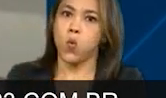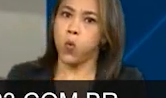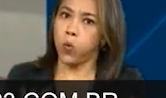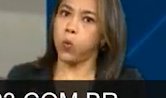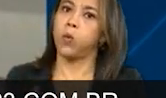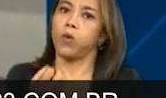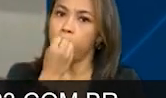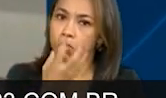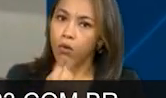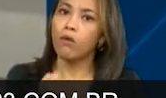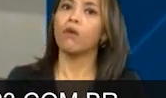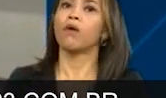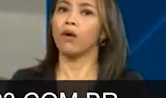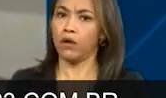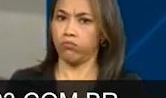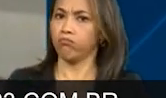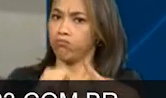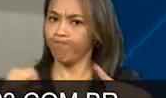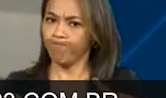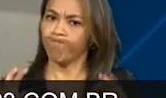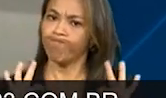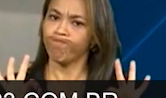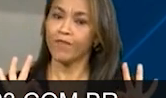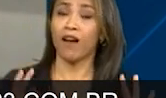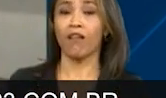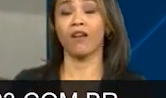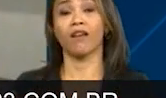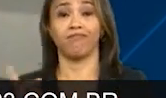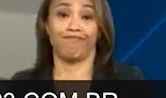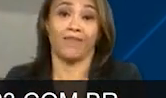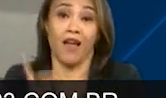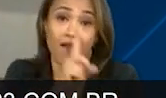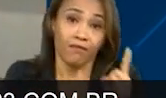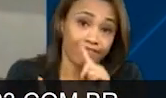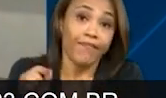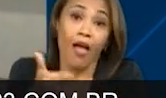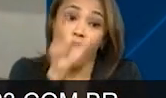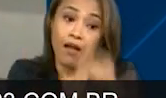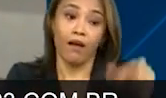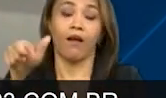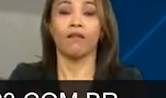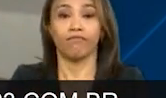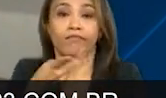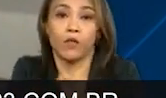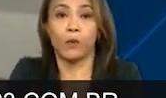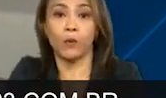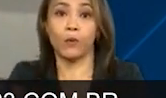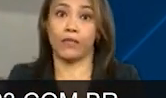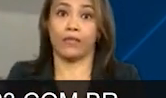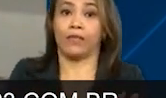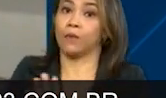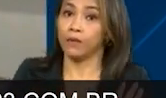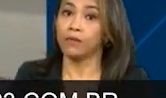se ele funciona muito bem mas a parte vulnerável é a população né que opera e por ser